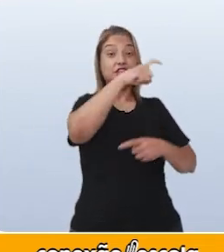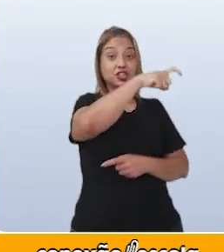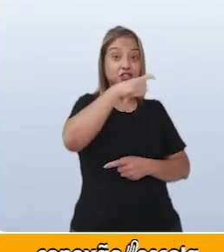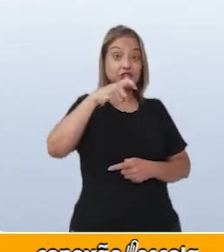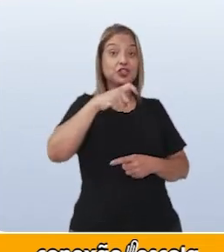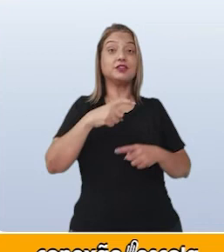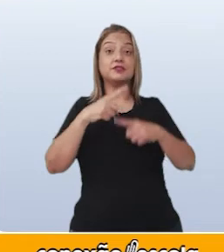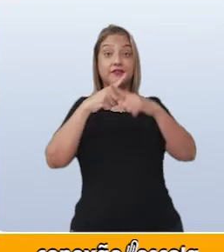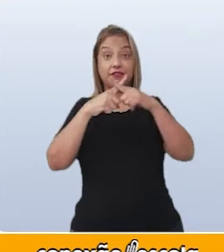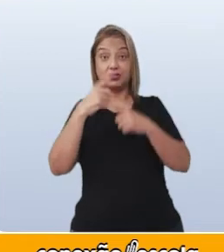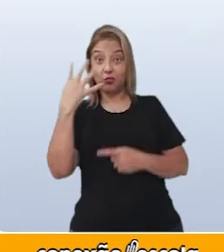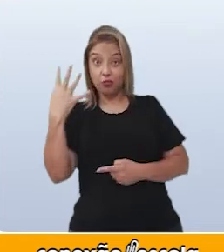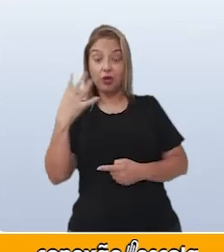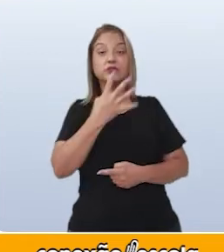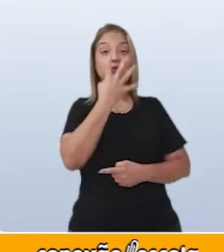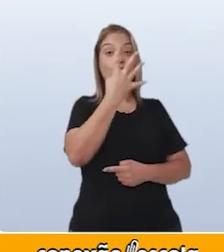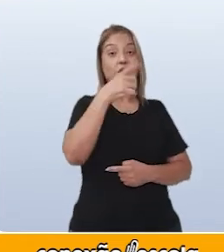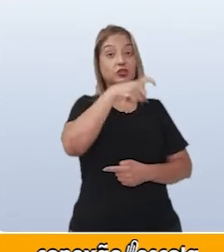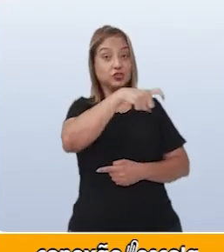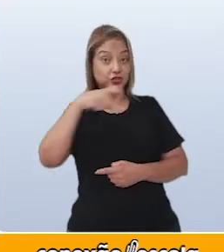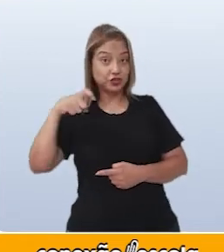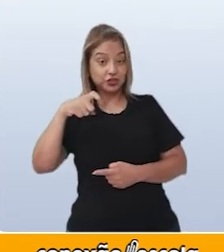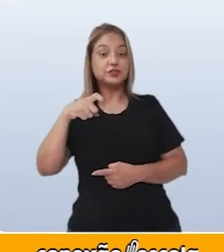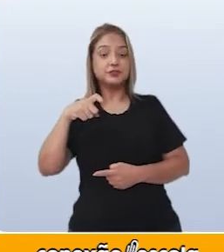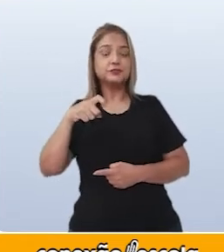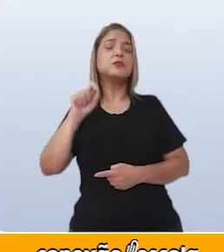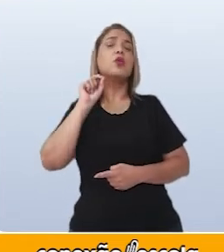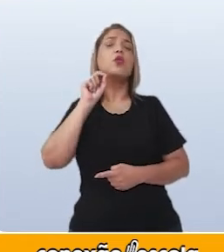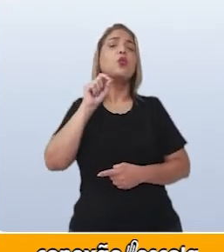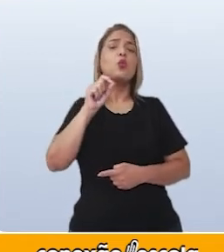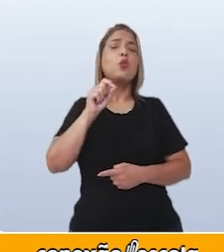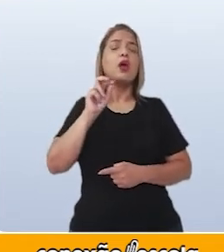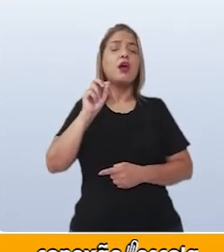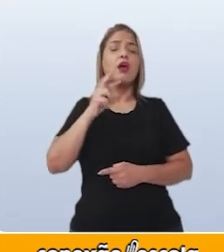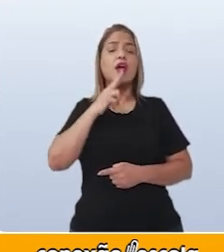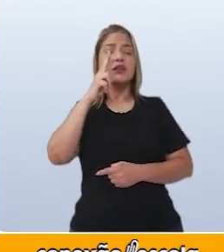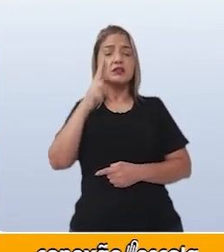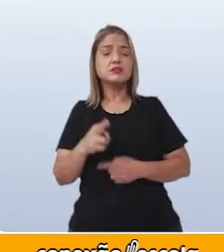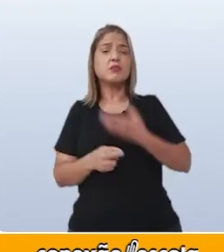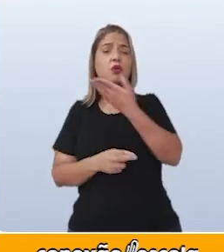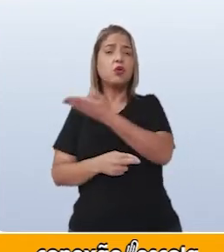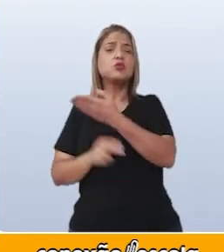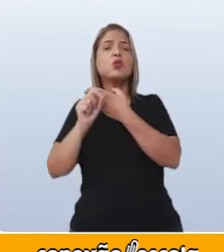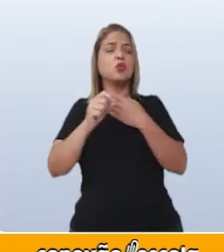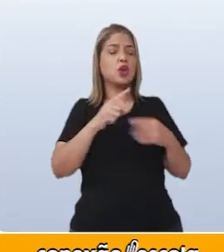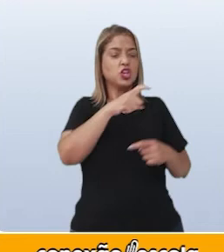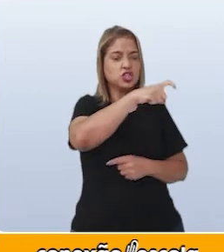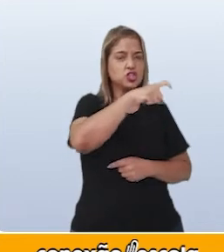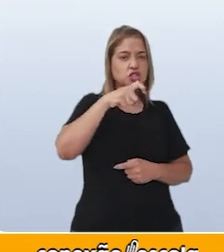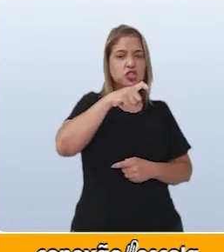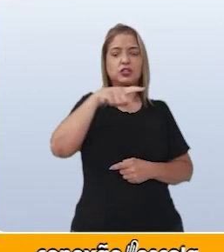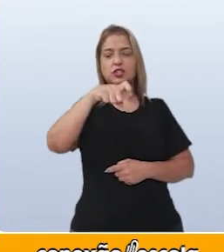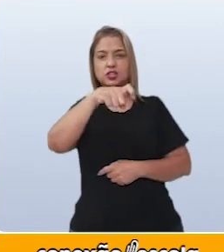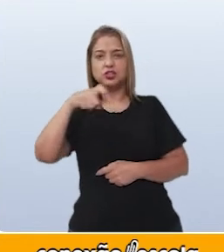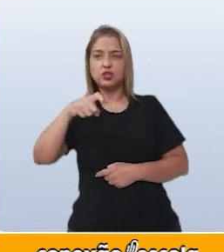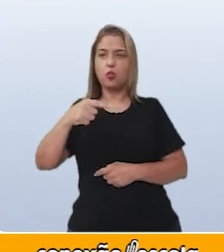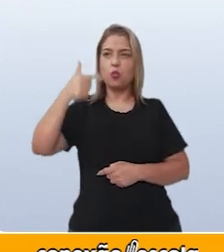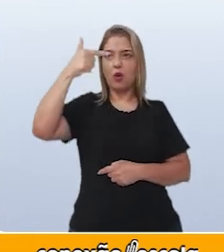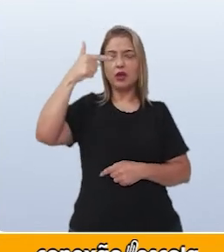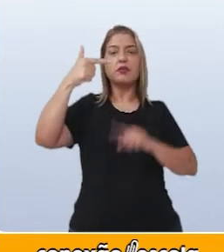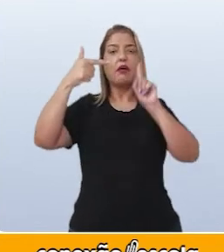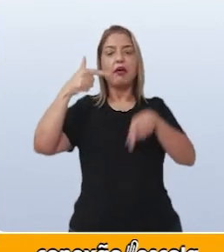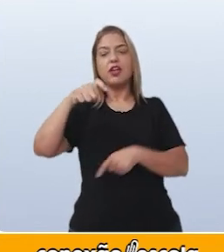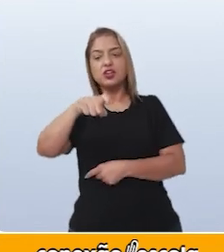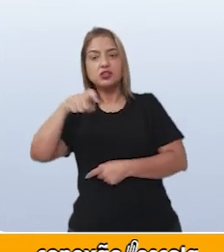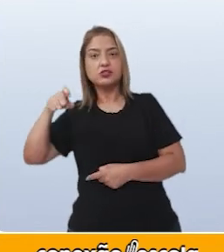4x. Por que esse resultado de x vezes x ao quadrado foi x ao cubo?